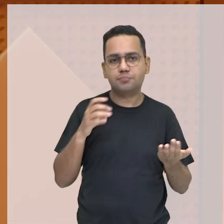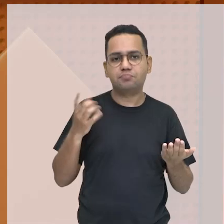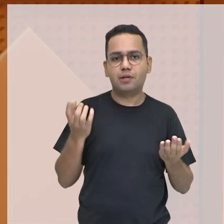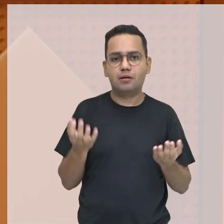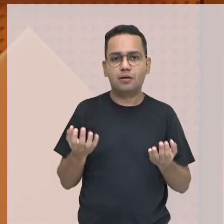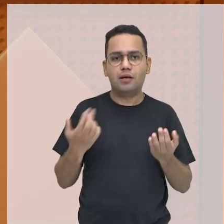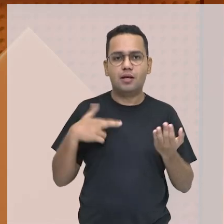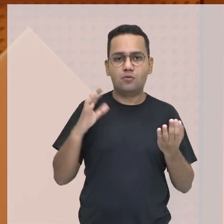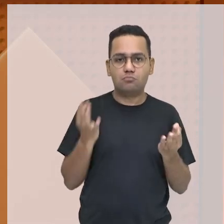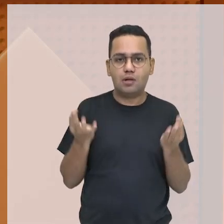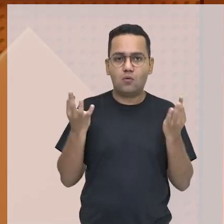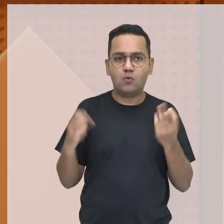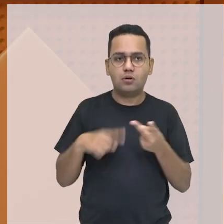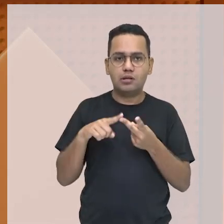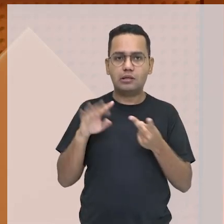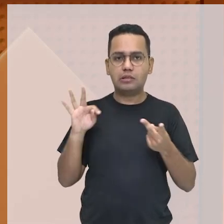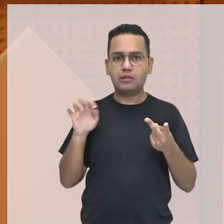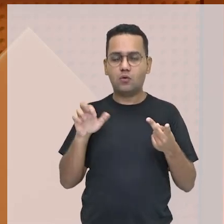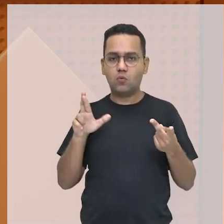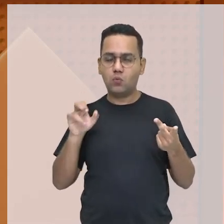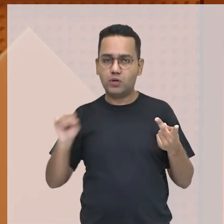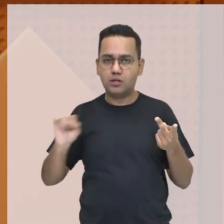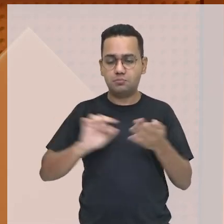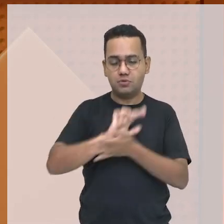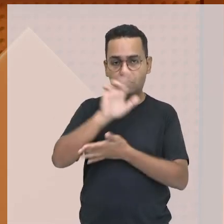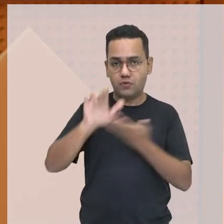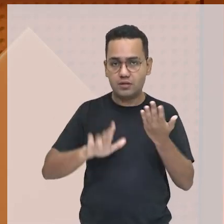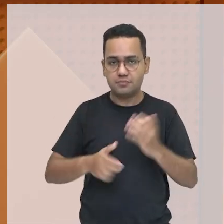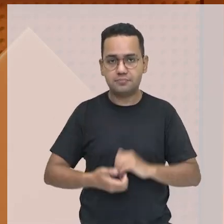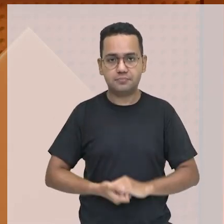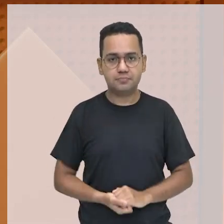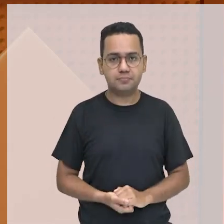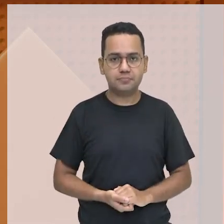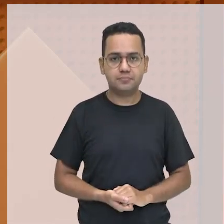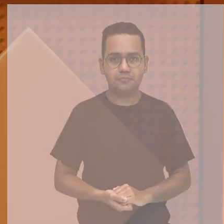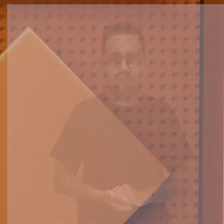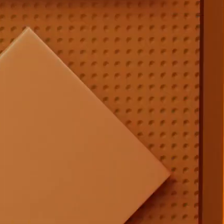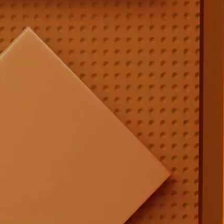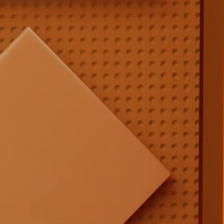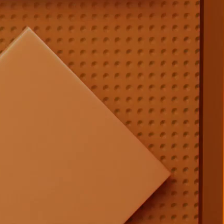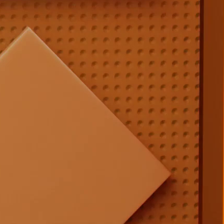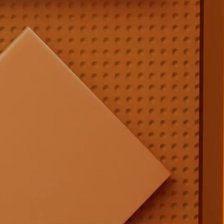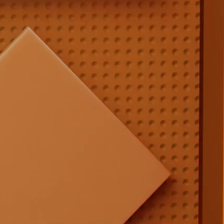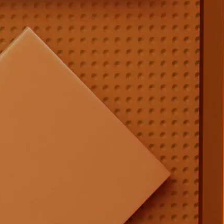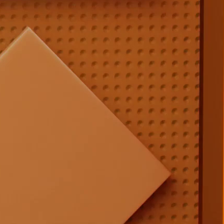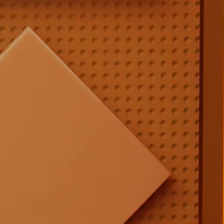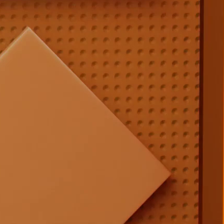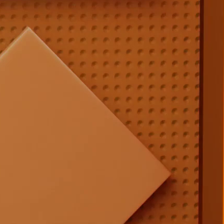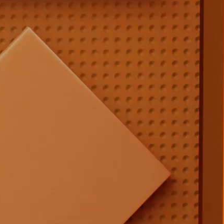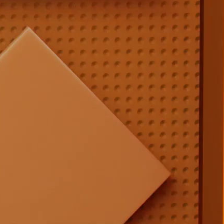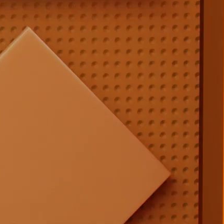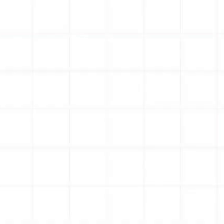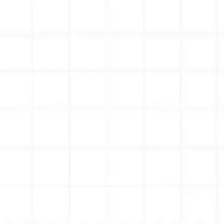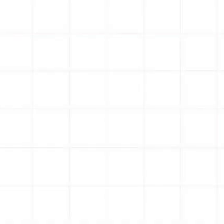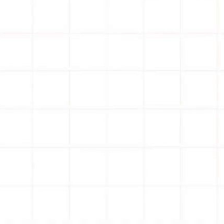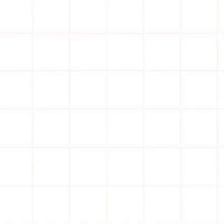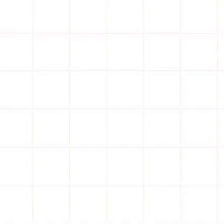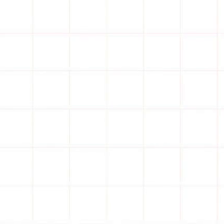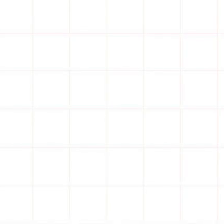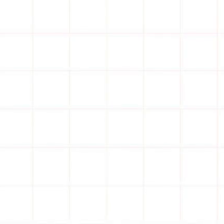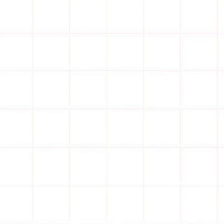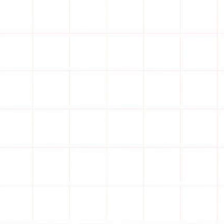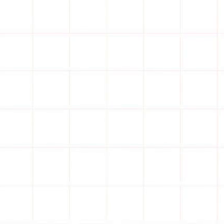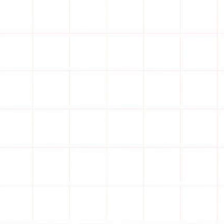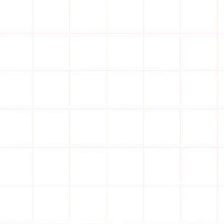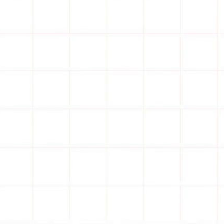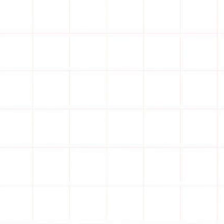budismo, shintoísmo, etc. E aí nós temos religiões diversas lá. Há também as fortes